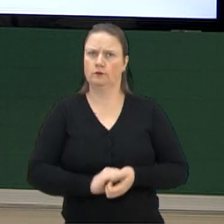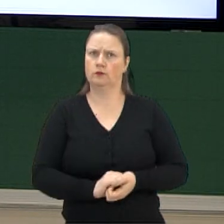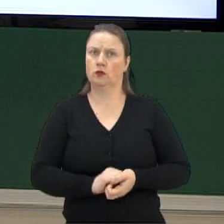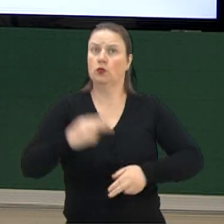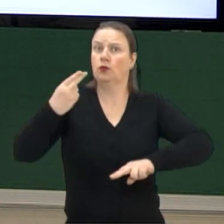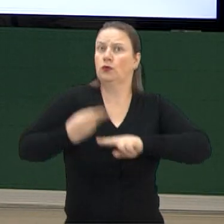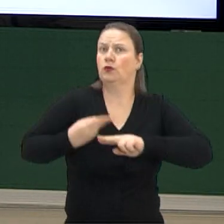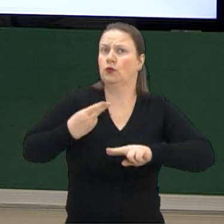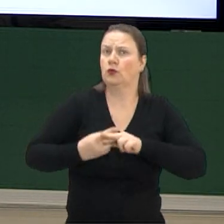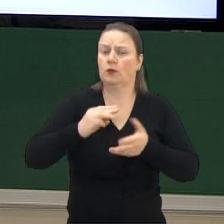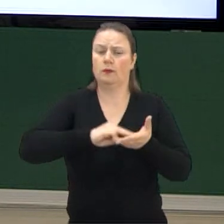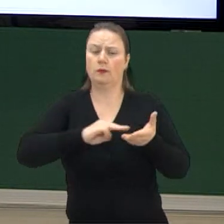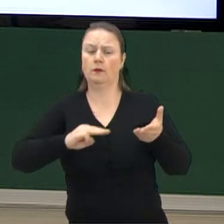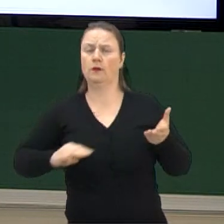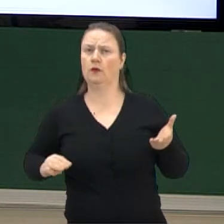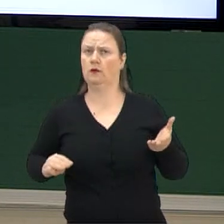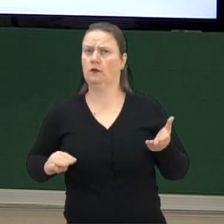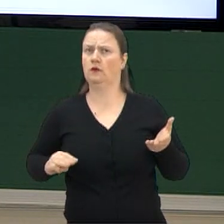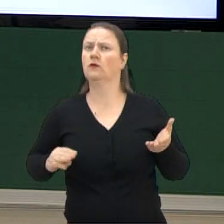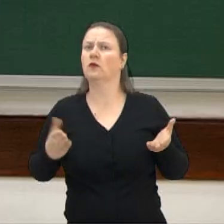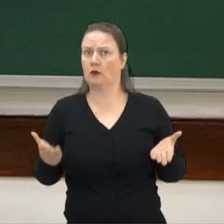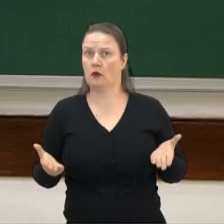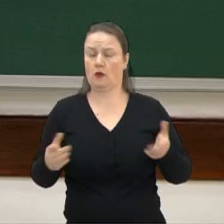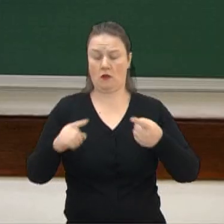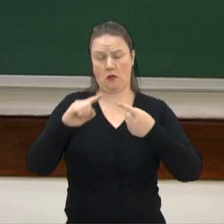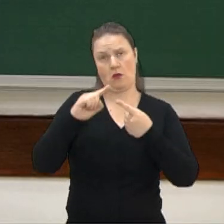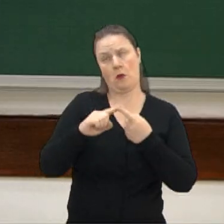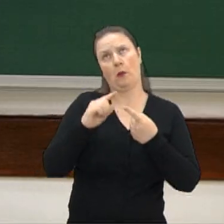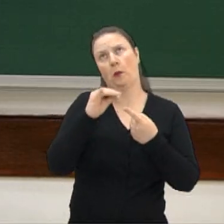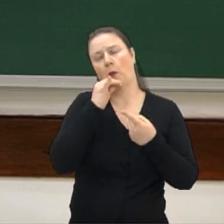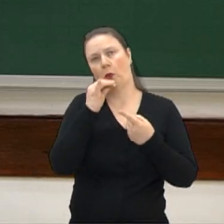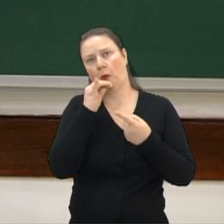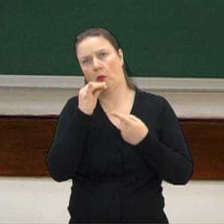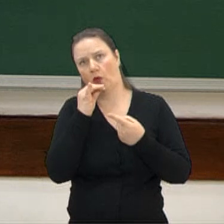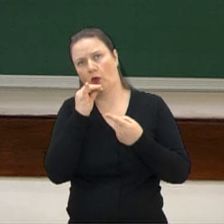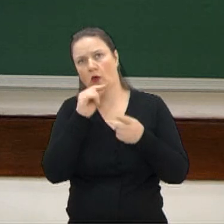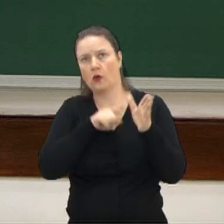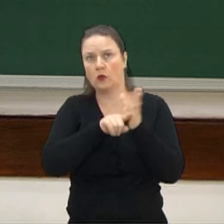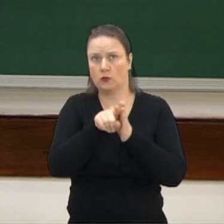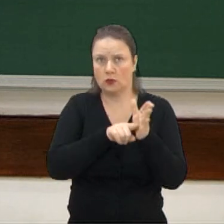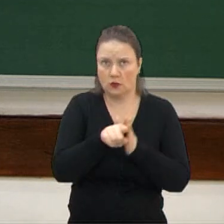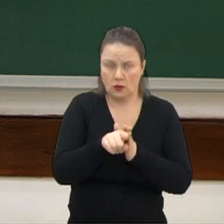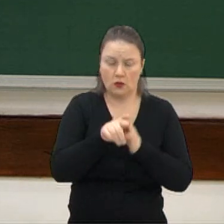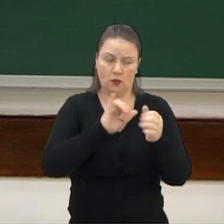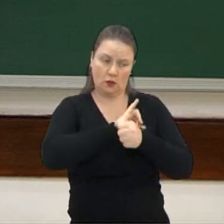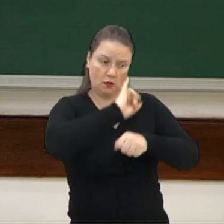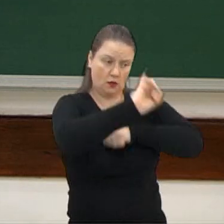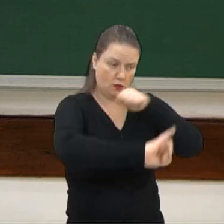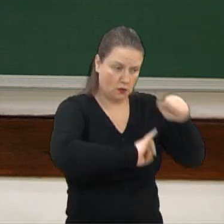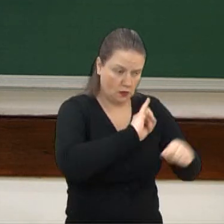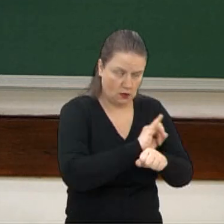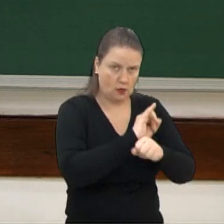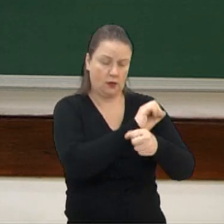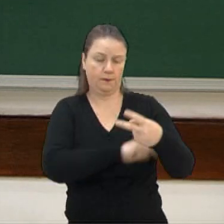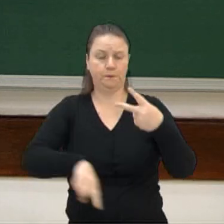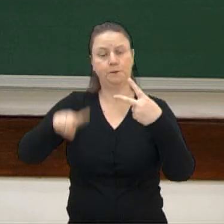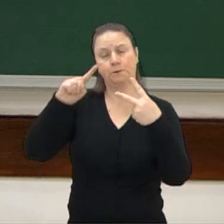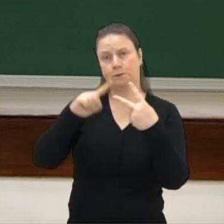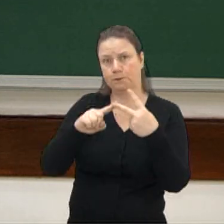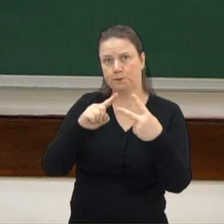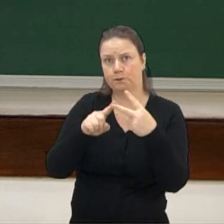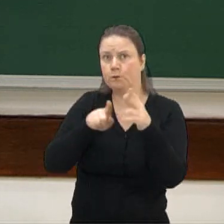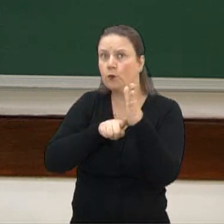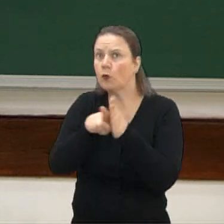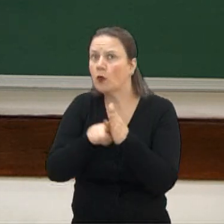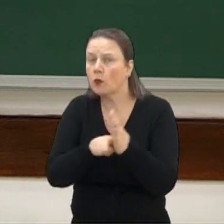para fazer essa pesquisa? Foi uma pesquisa que você fez na internet? Foi uma pesquisa que